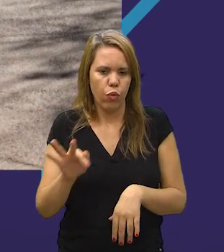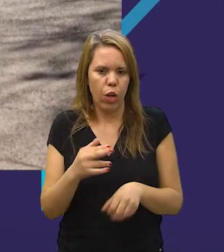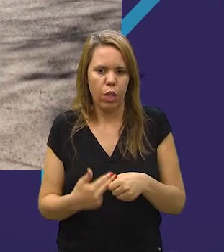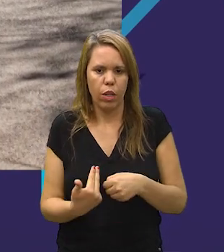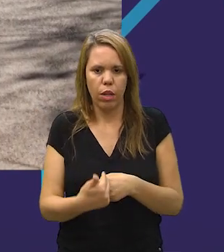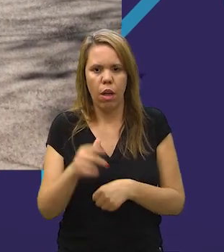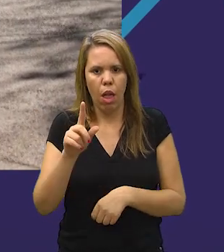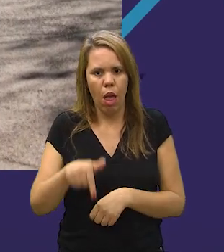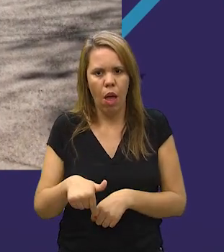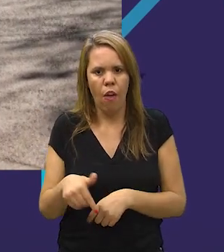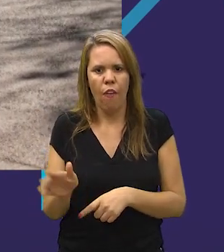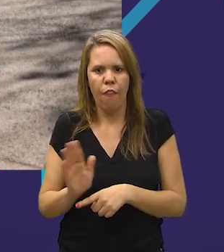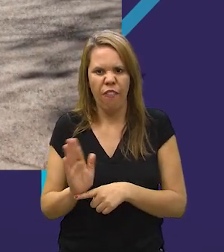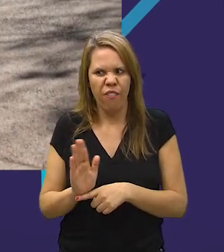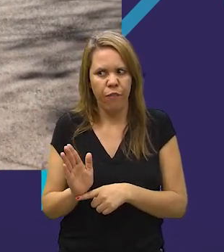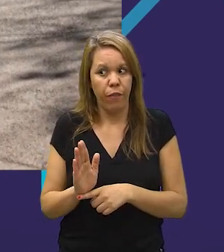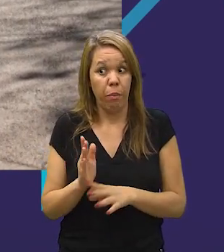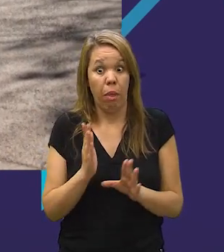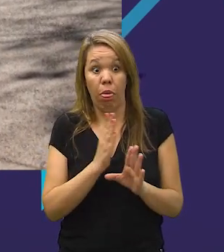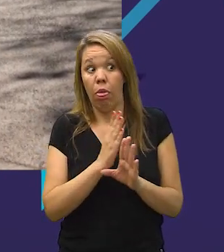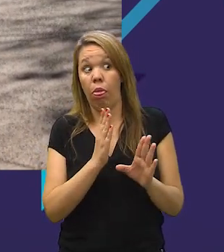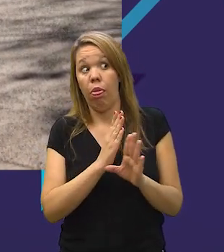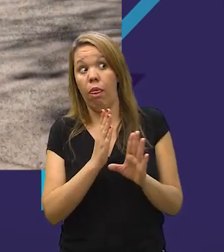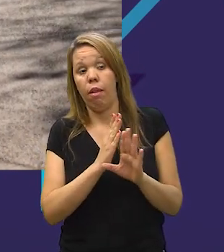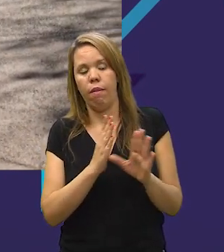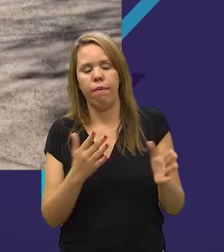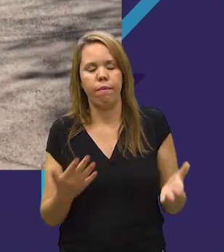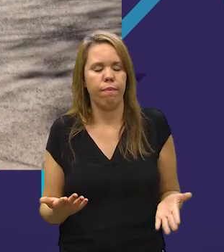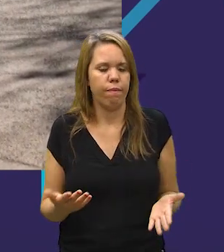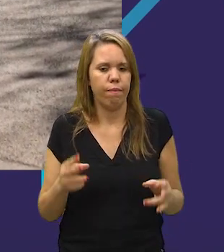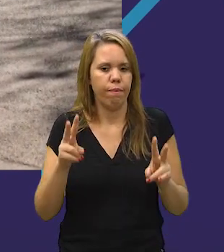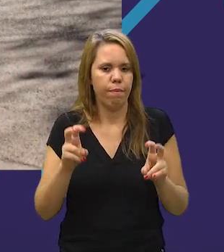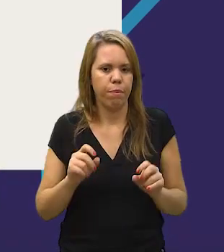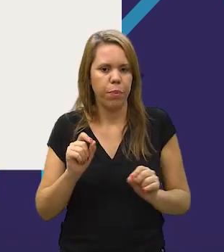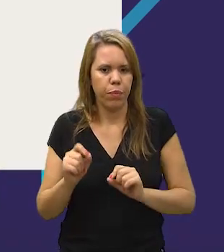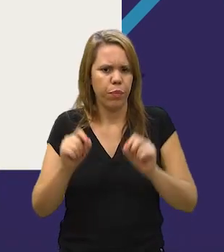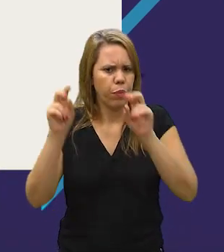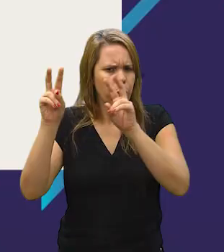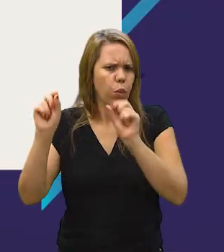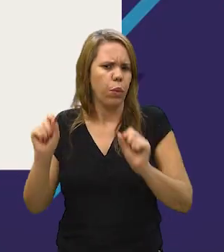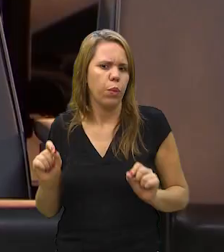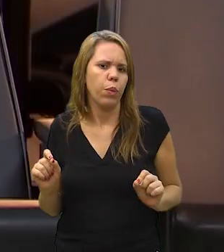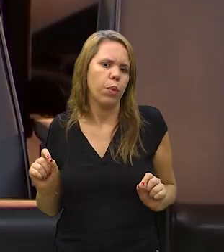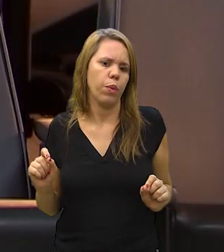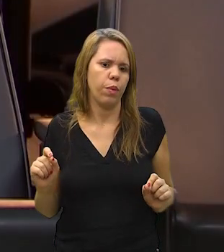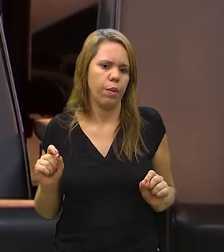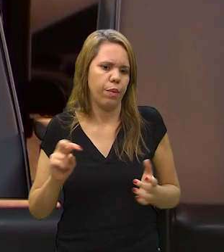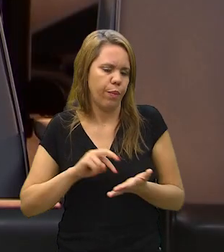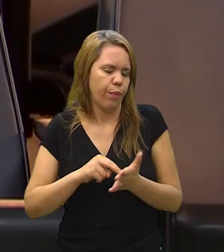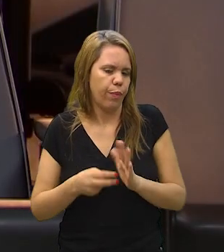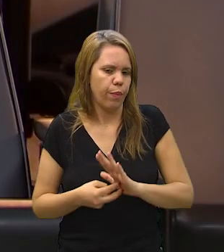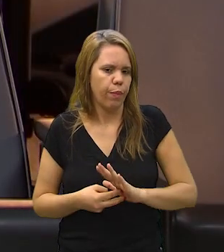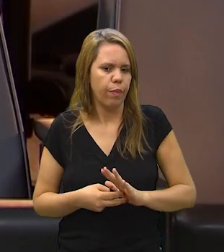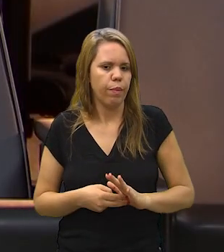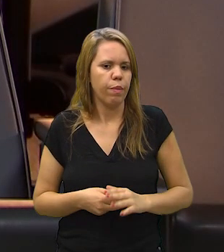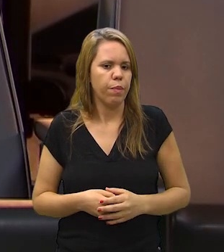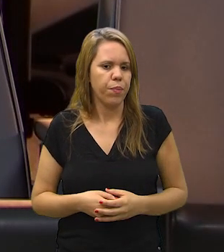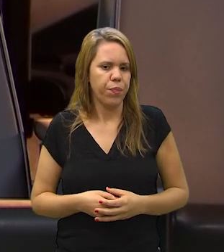é um filme de suspense que trata um pouco sobre um assunto que